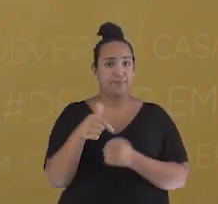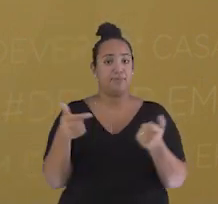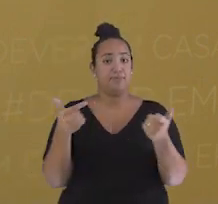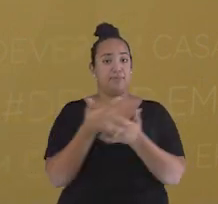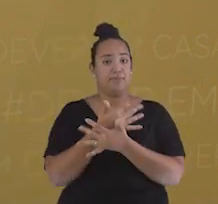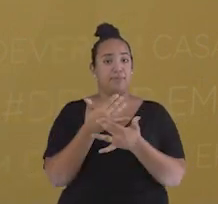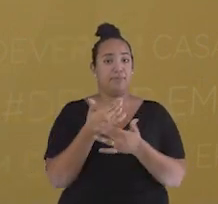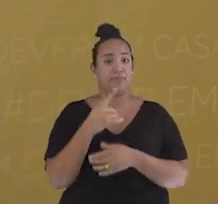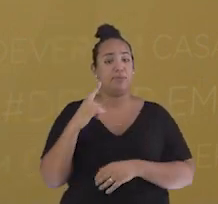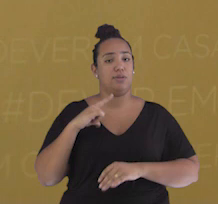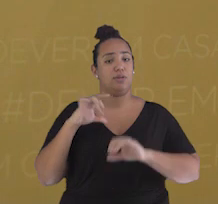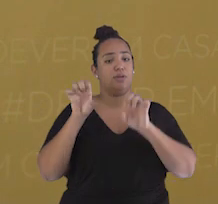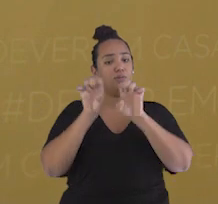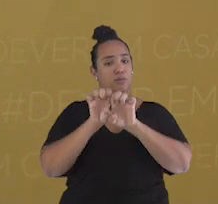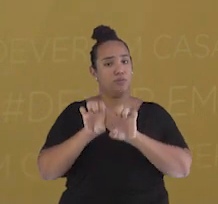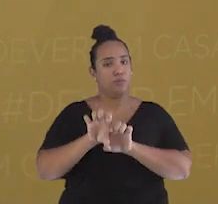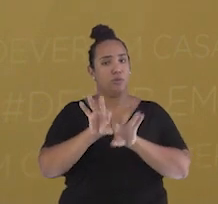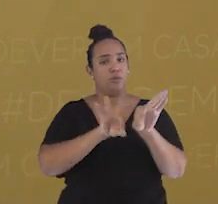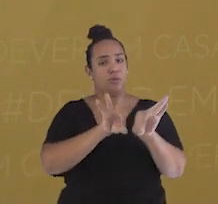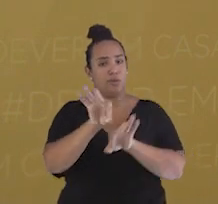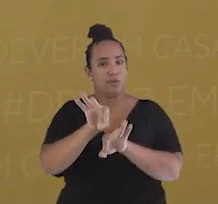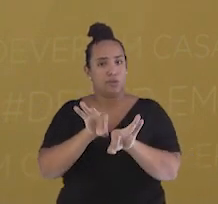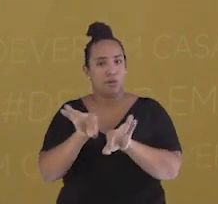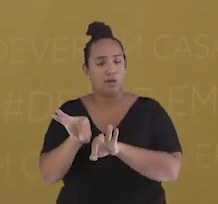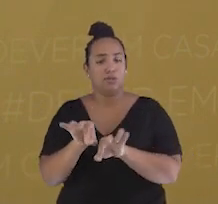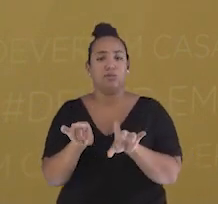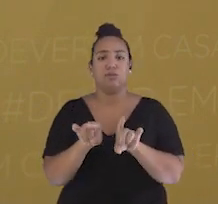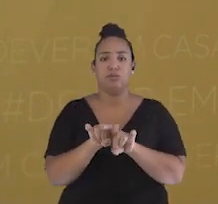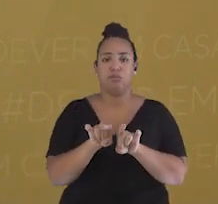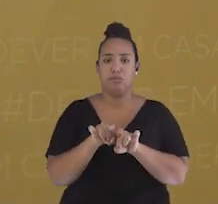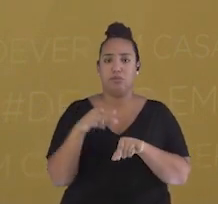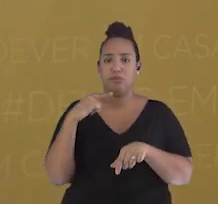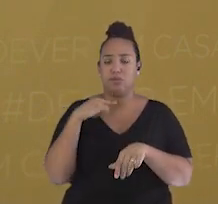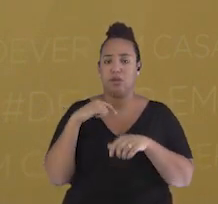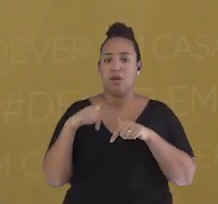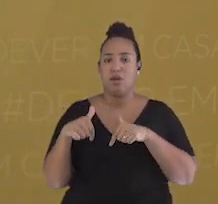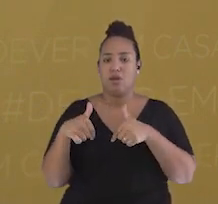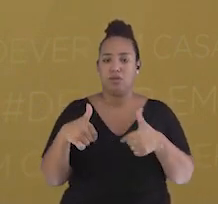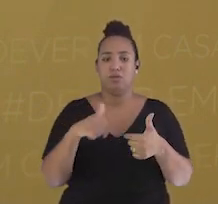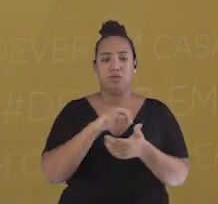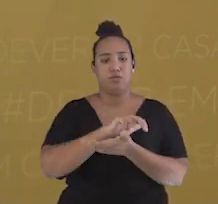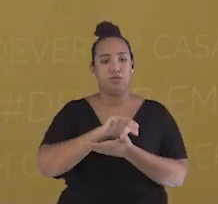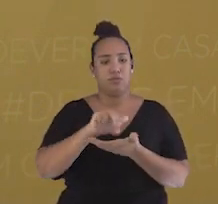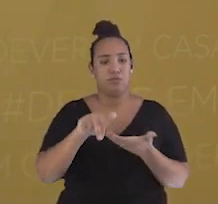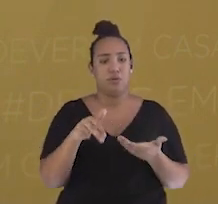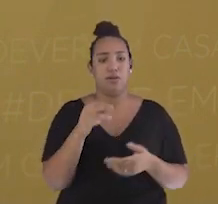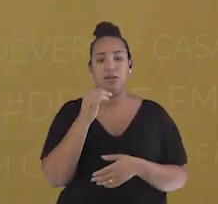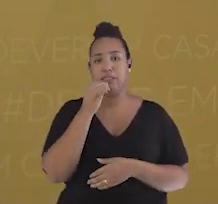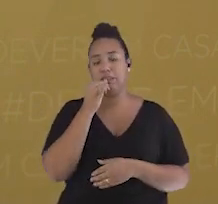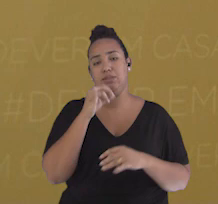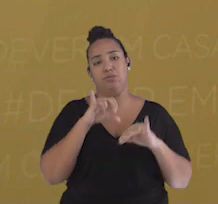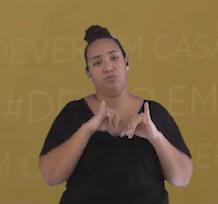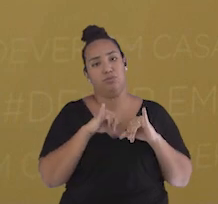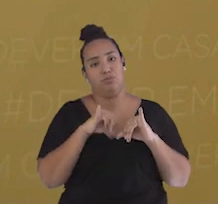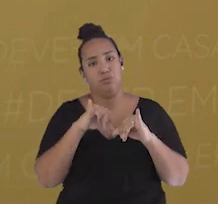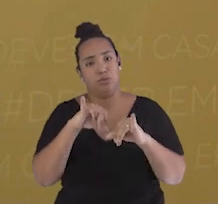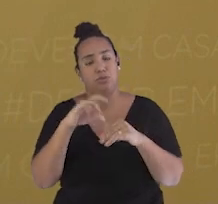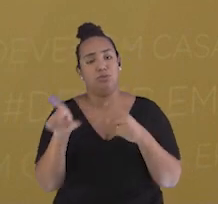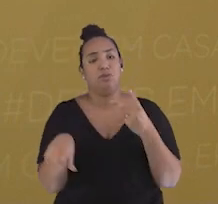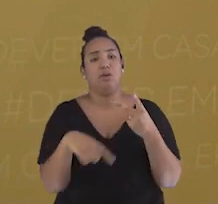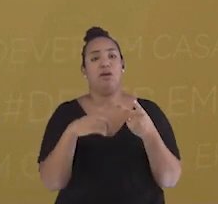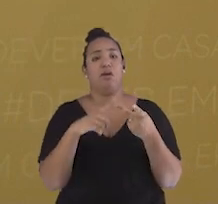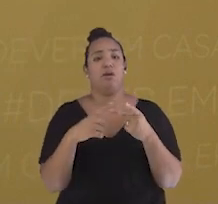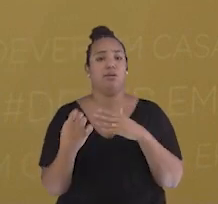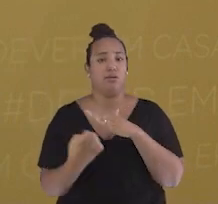infraestrutura, instituições que atendem minimamente às condições dessa população, como por exemplo, Vitória, que é a capital do